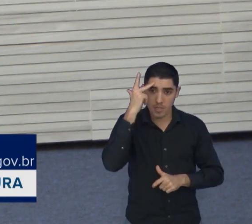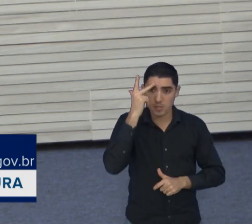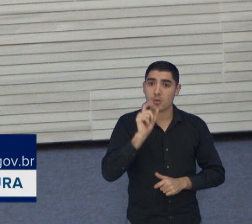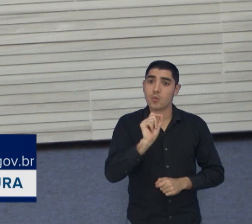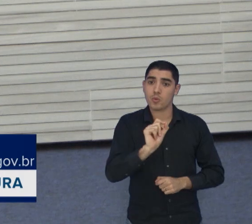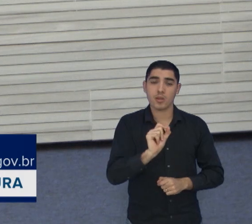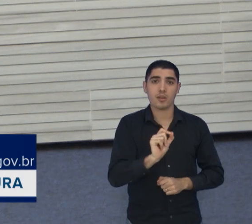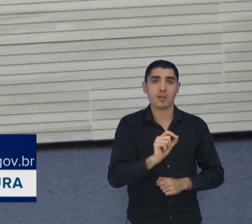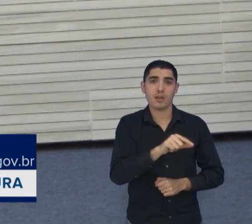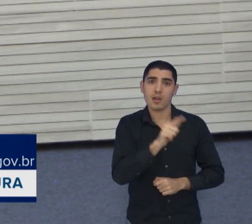no seio da nossa família.